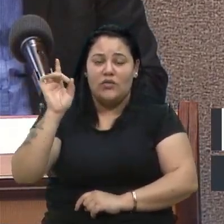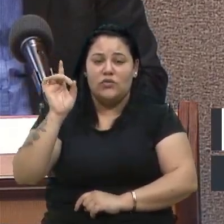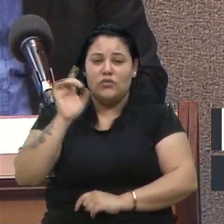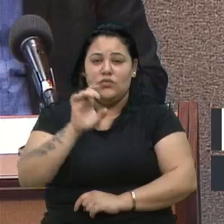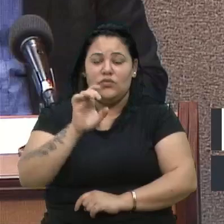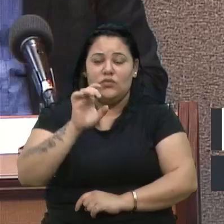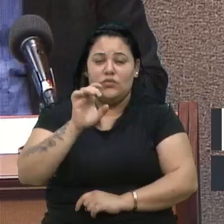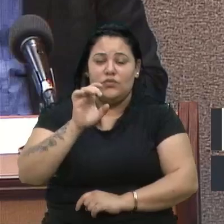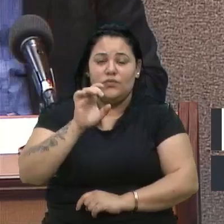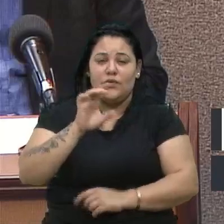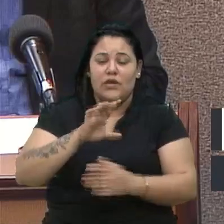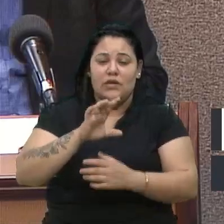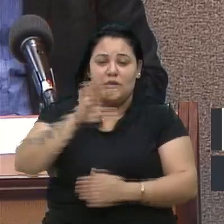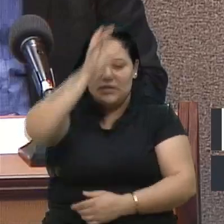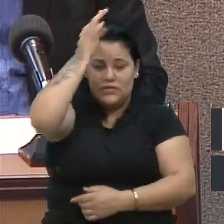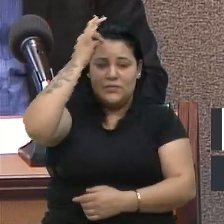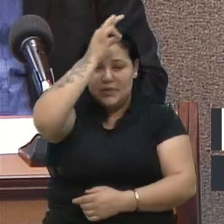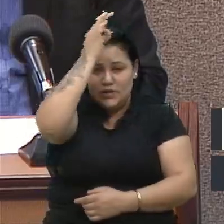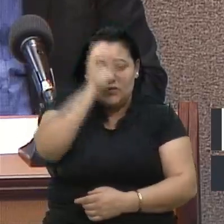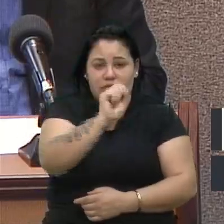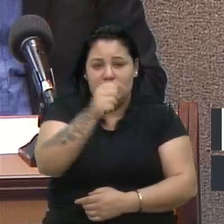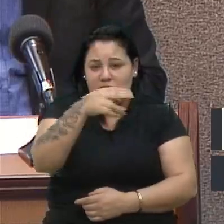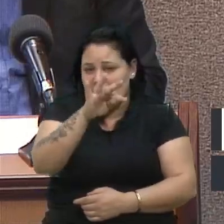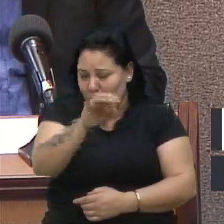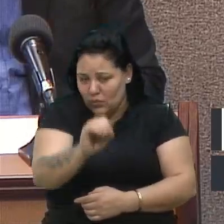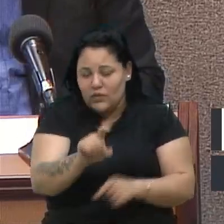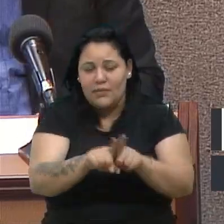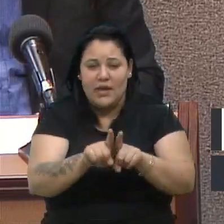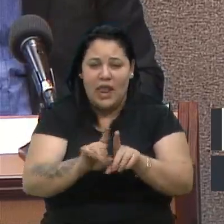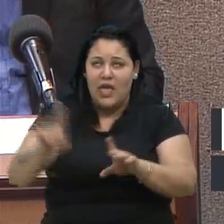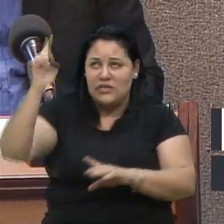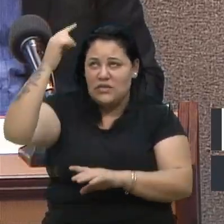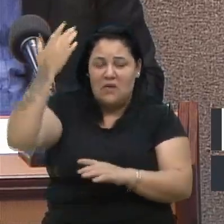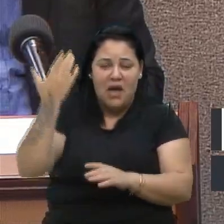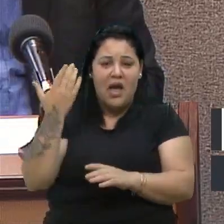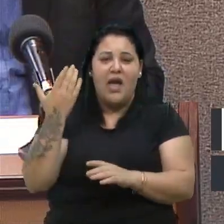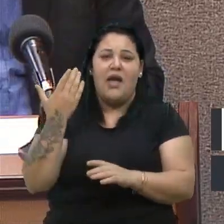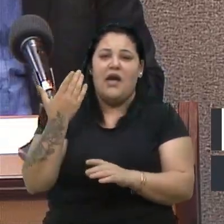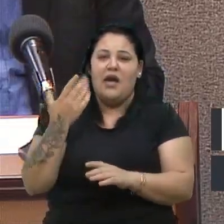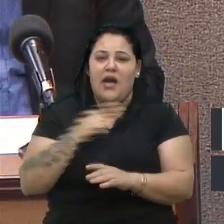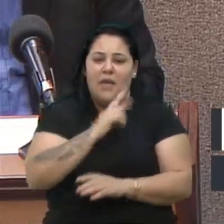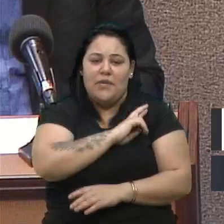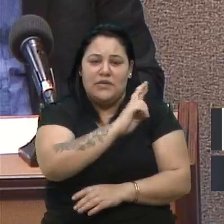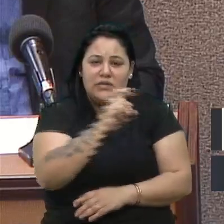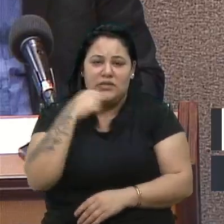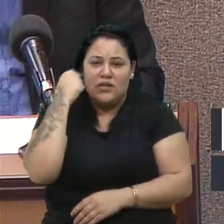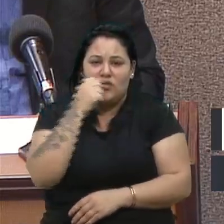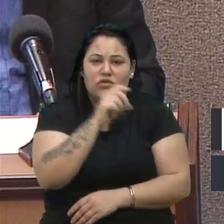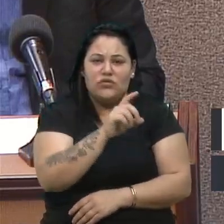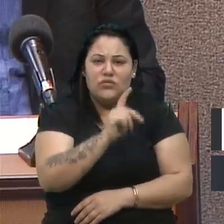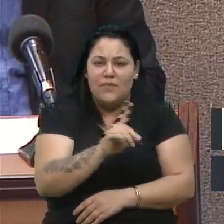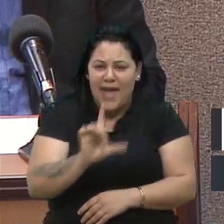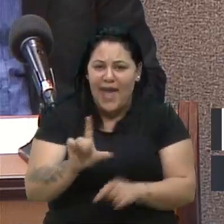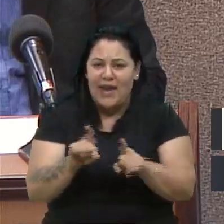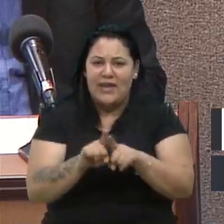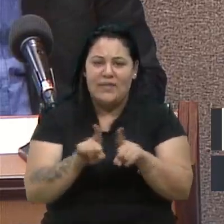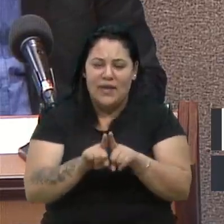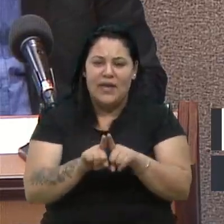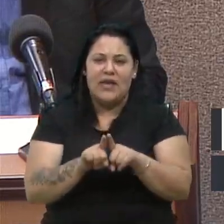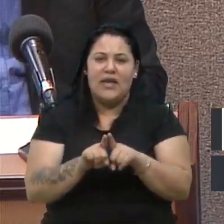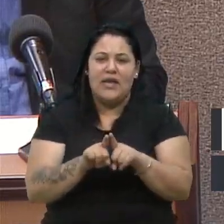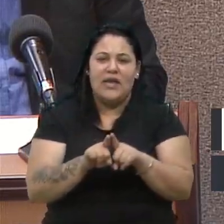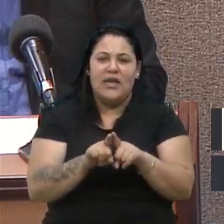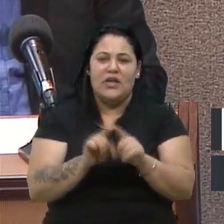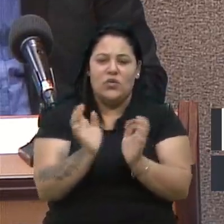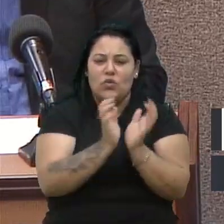relatoria. Então, desde o presidente do Senado, a representantes senadores do PL, senadores do